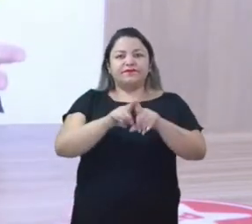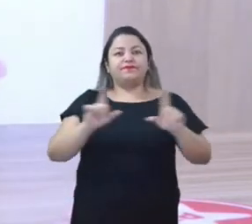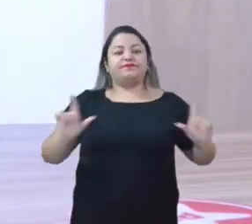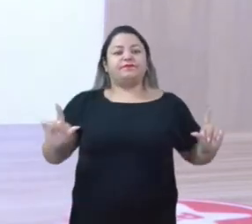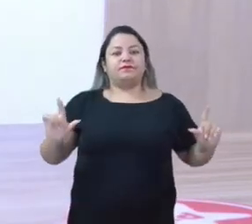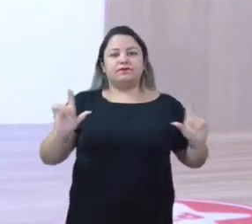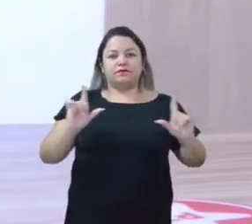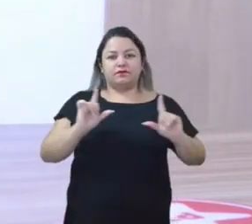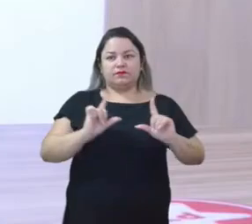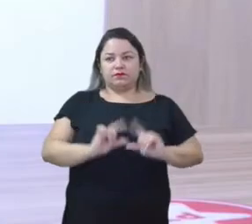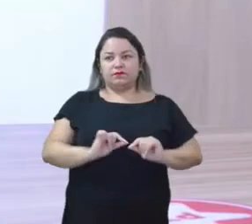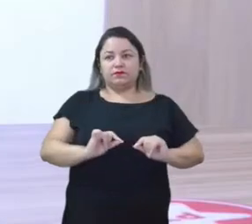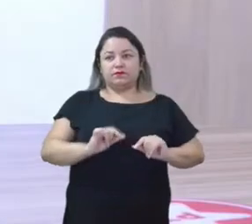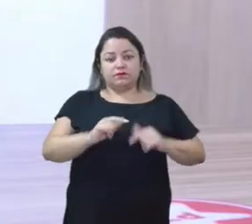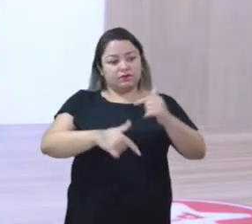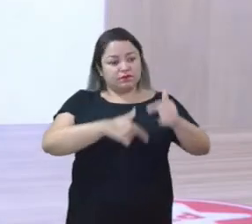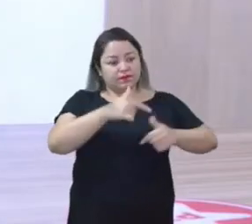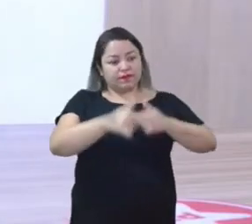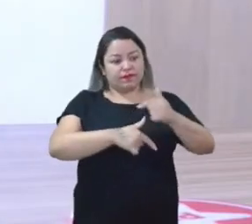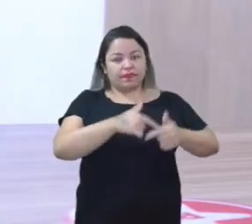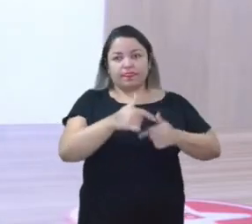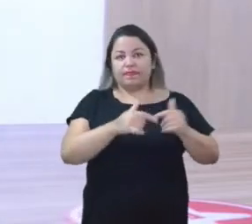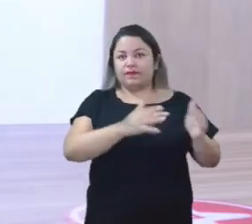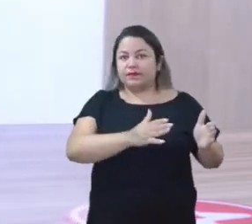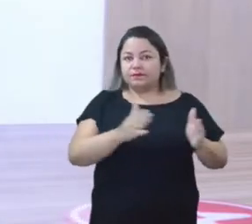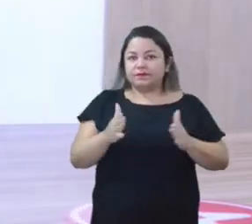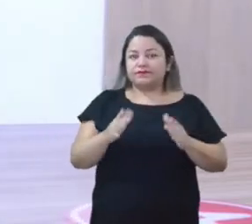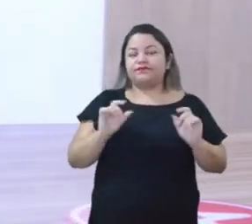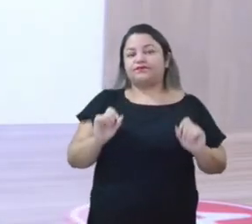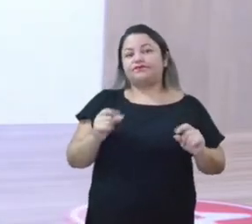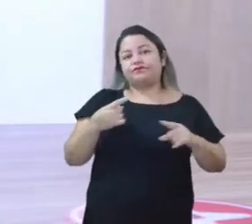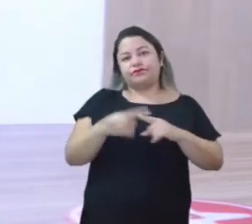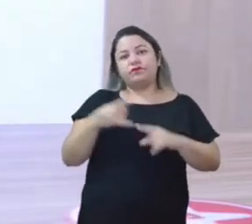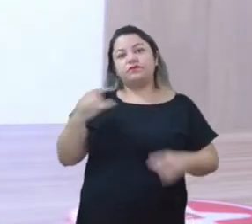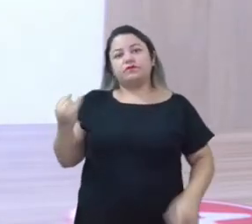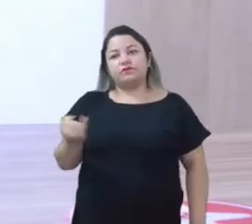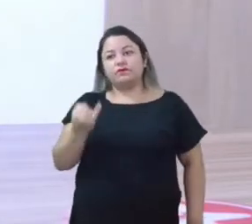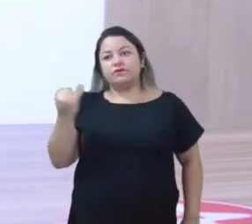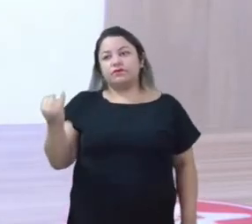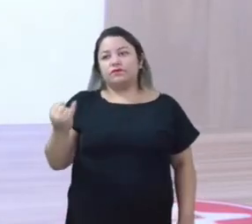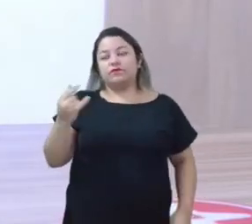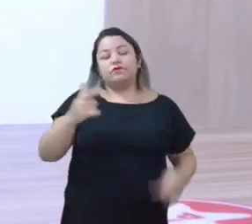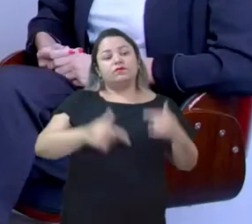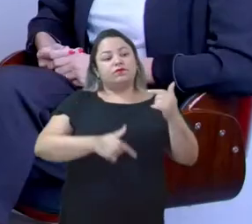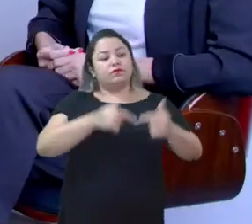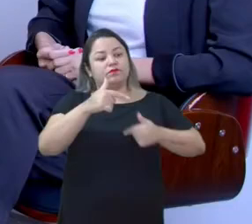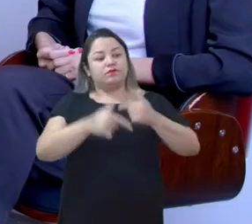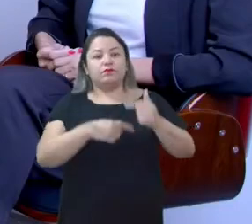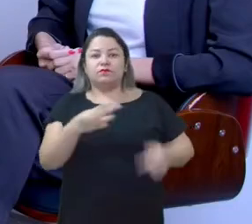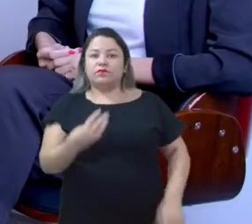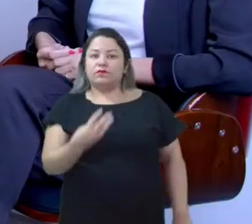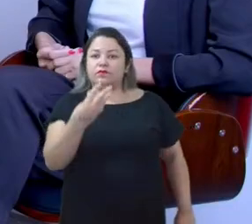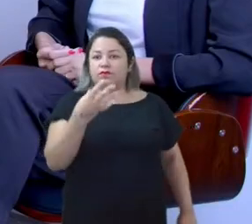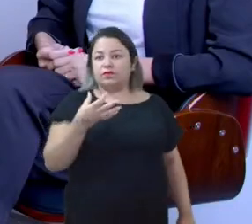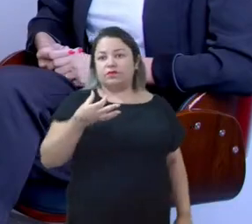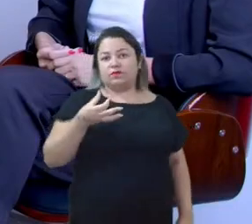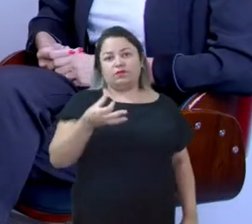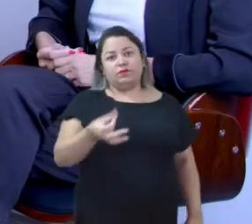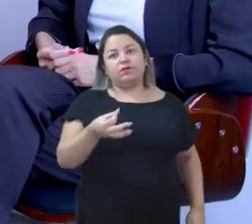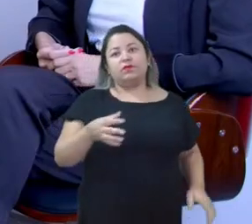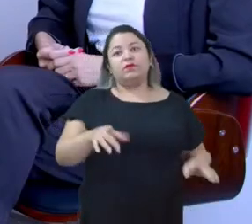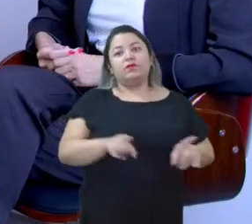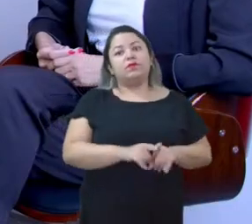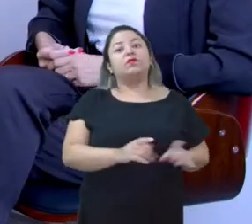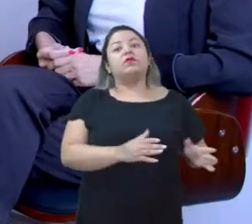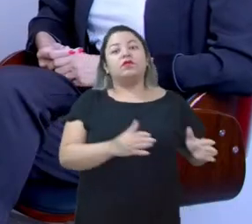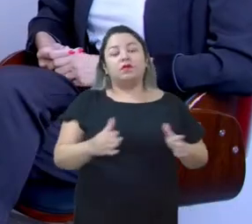da jornada de trabalho e também da escala, porque é fundamental reduzir a jornada de trabalho para 36 horas e construir uma escala. É